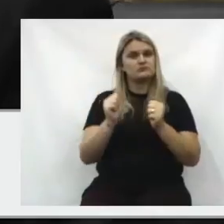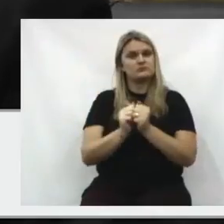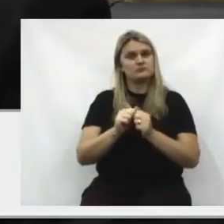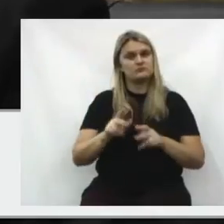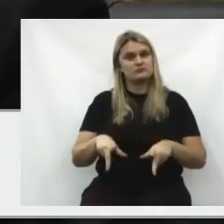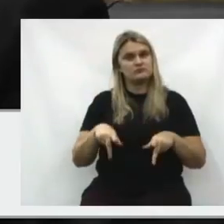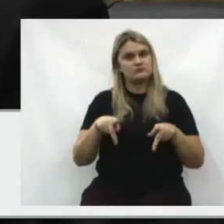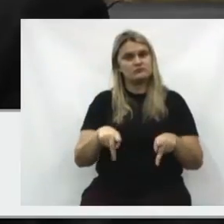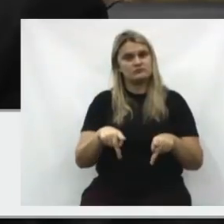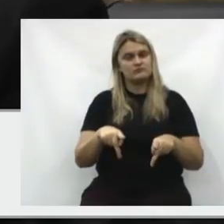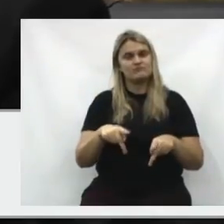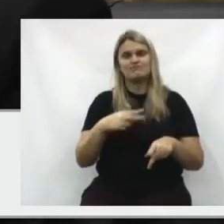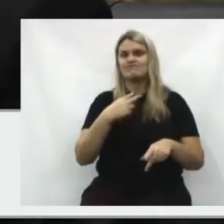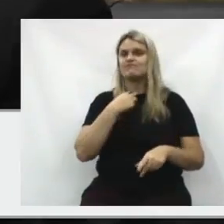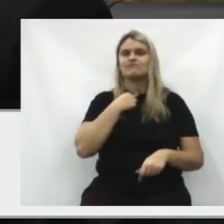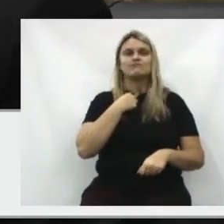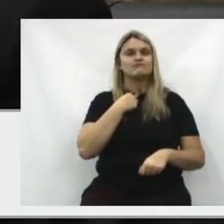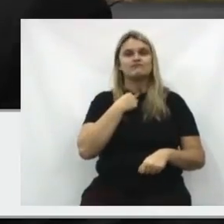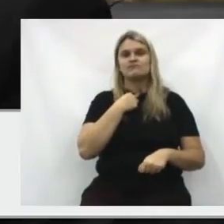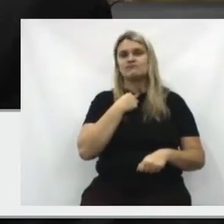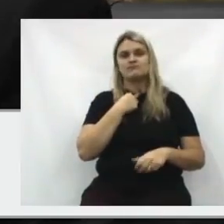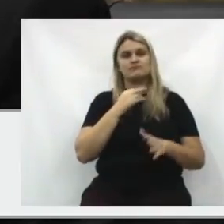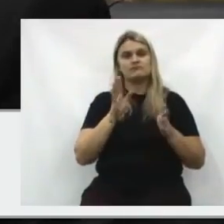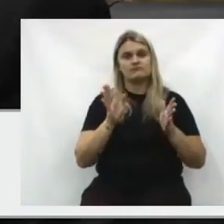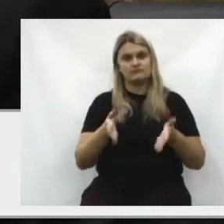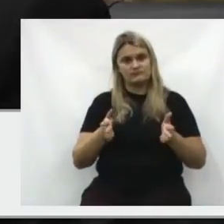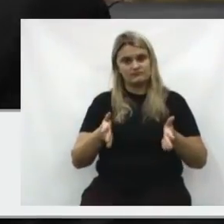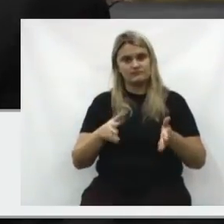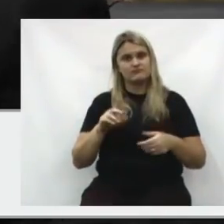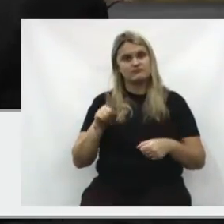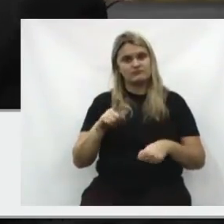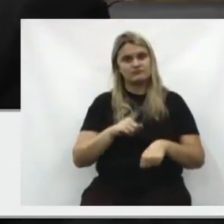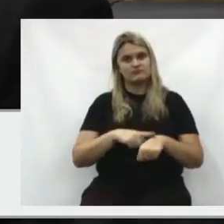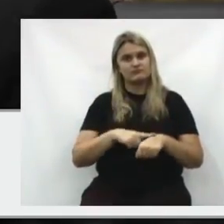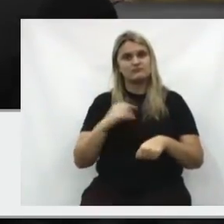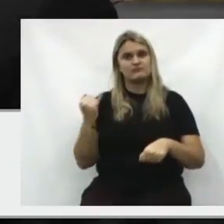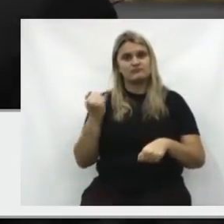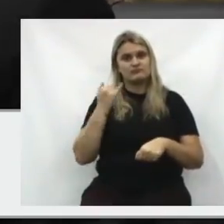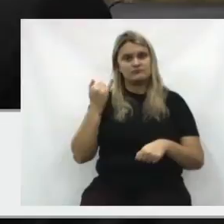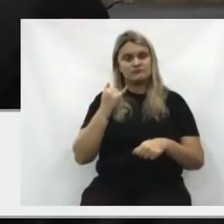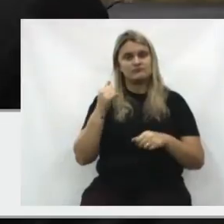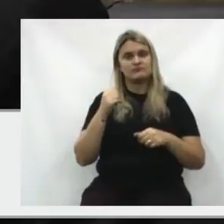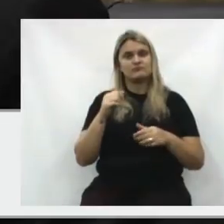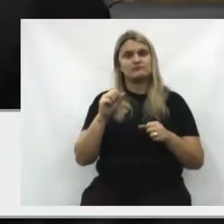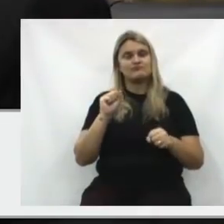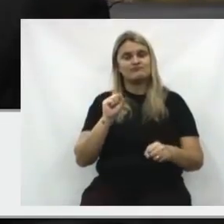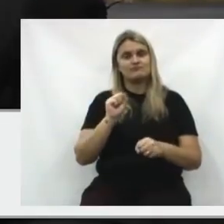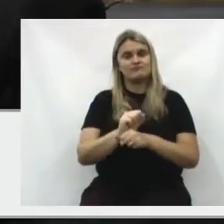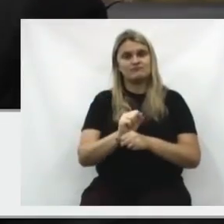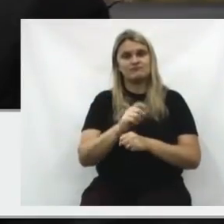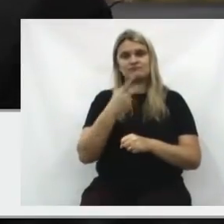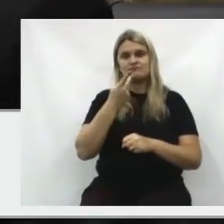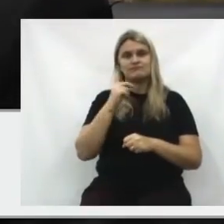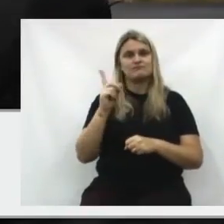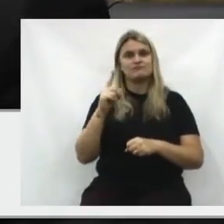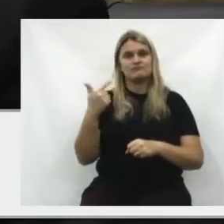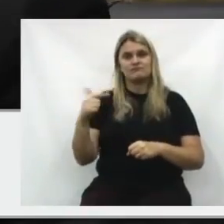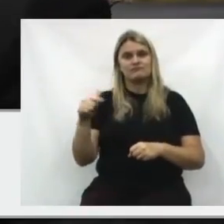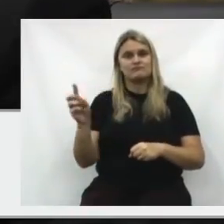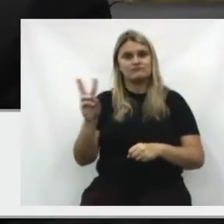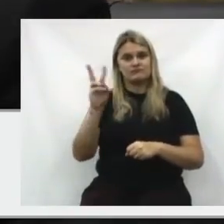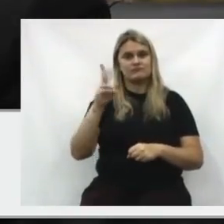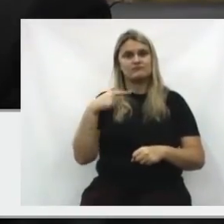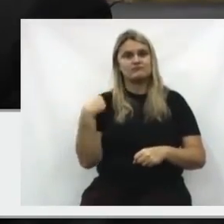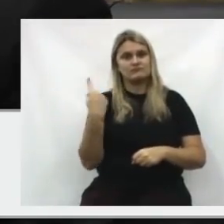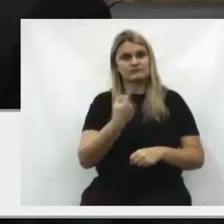Paraná, estarão dando junto com a população. Não podemos, neste momento importante, ceder ou dizer